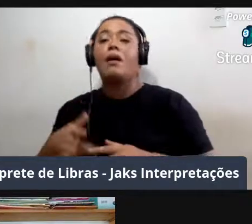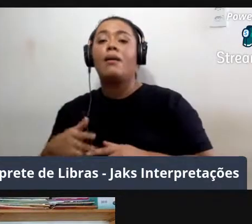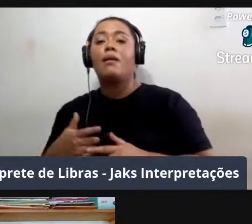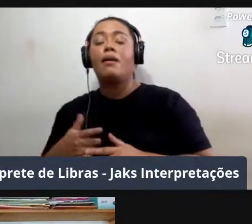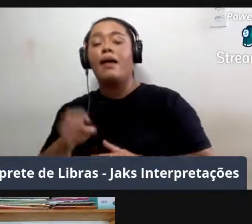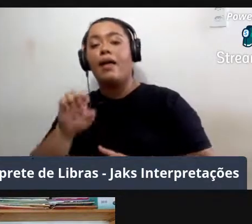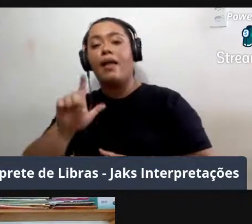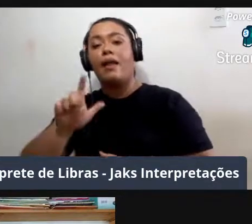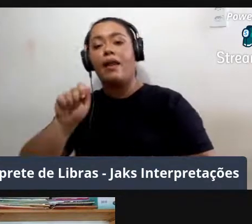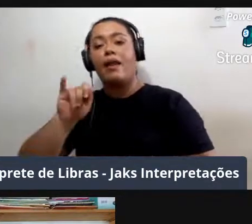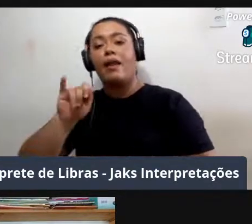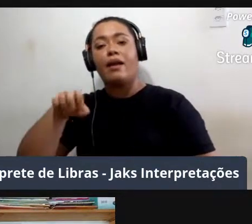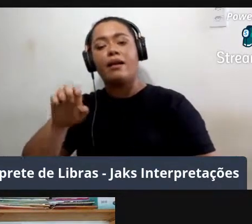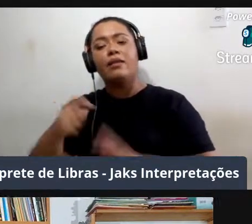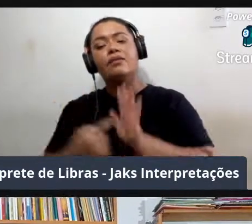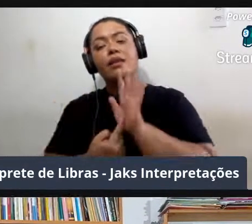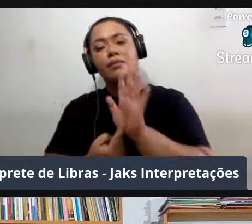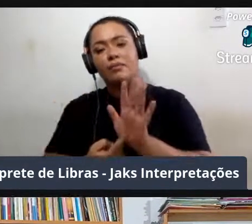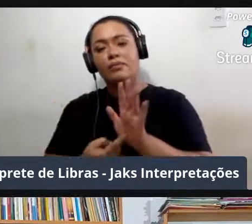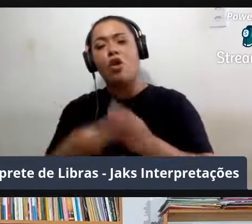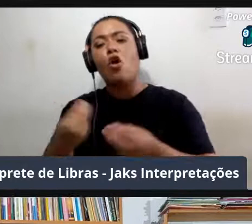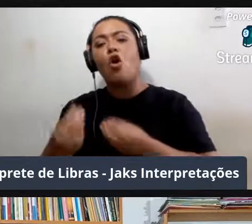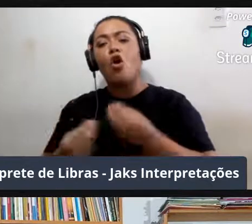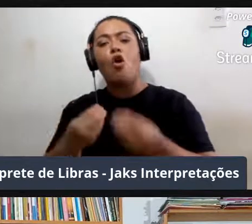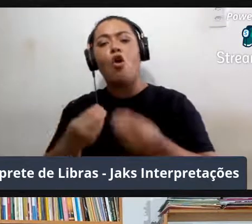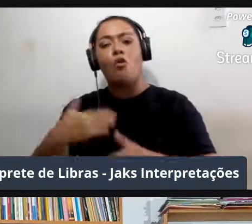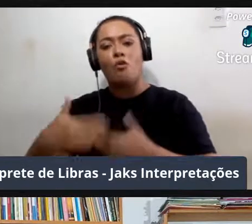como vamos seguir.